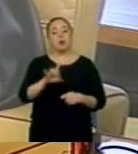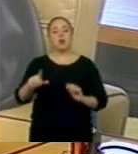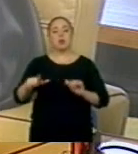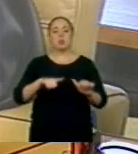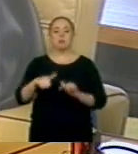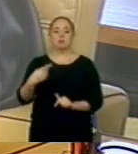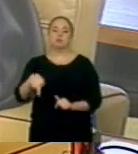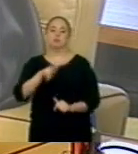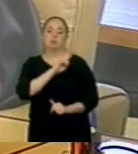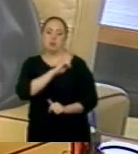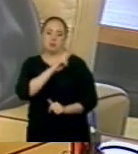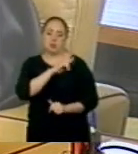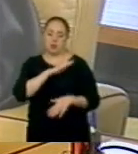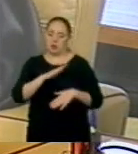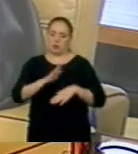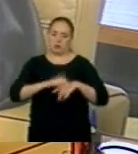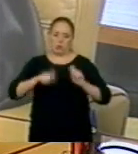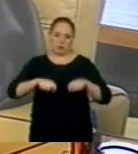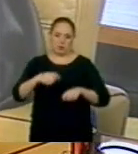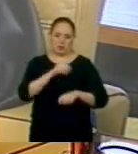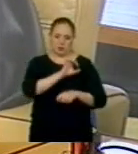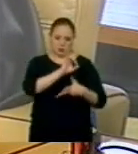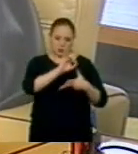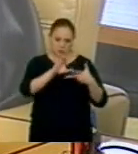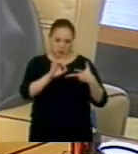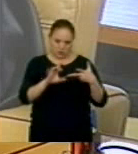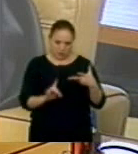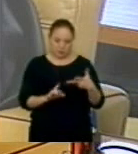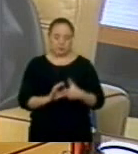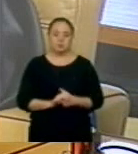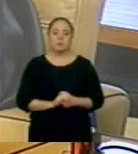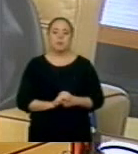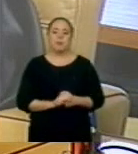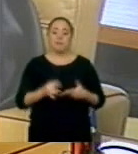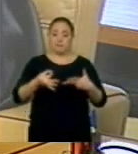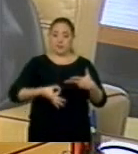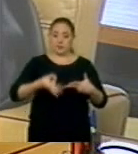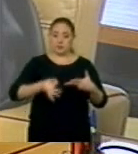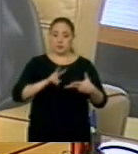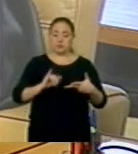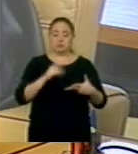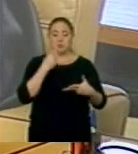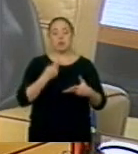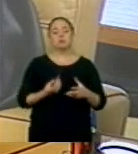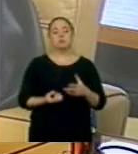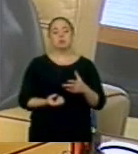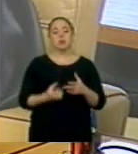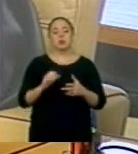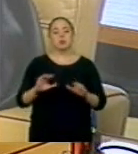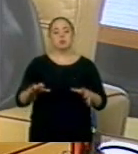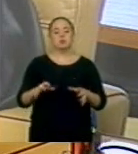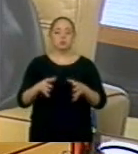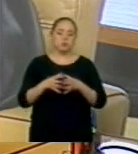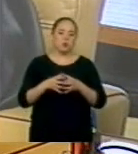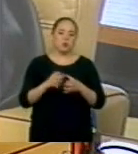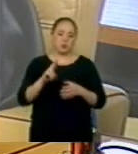suas respectivas competências. O judiciário terá se pronunciado quanto à formação da culpa, enquanto o parlamento irá